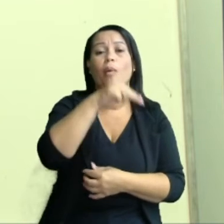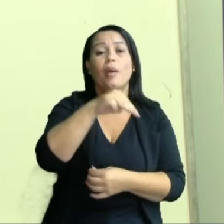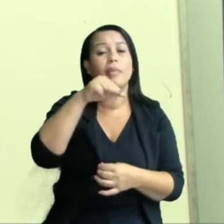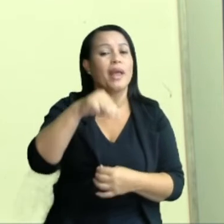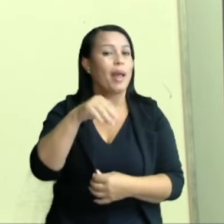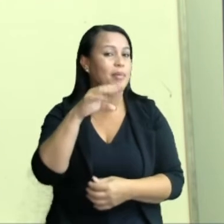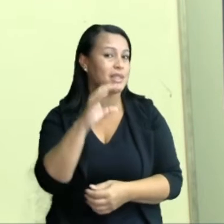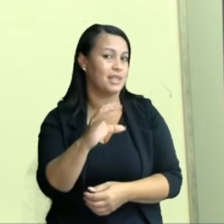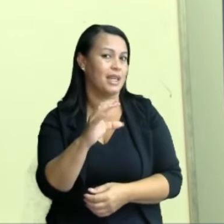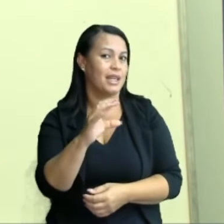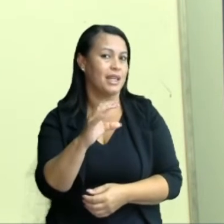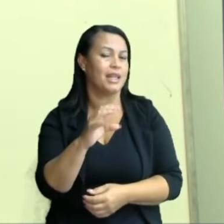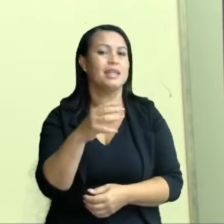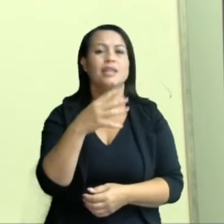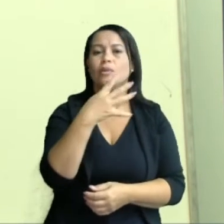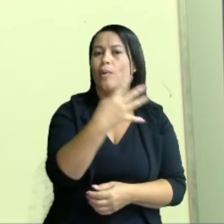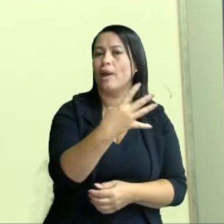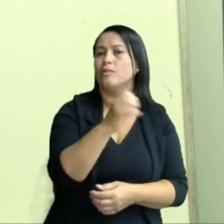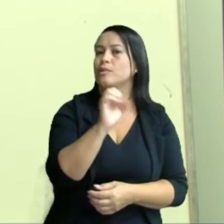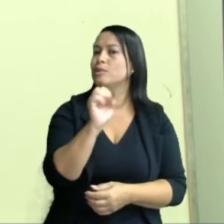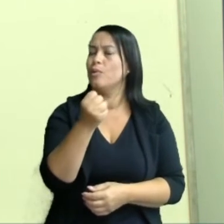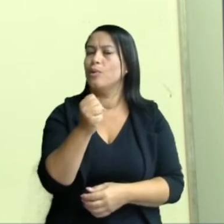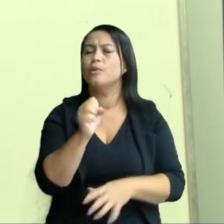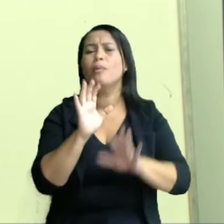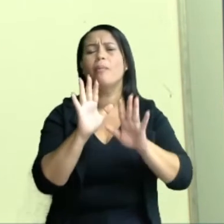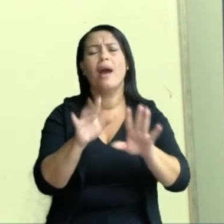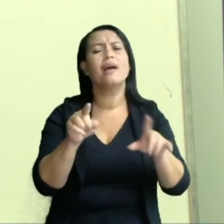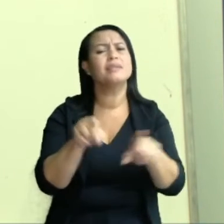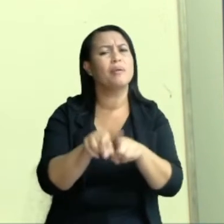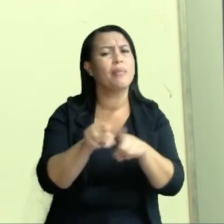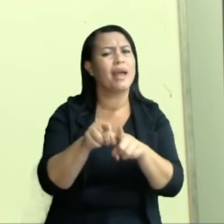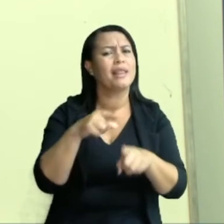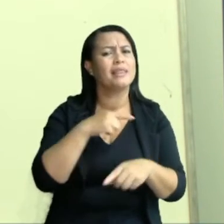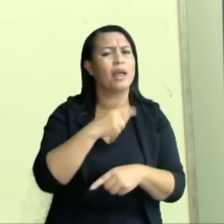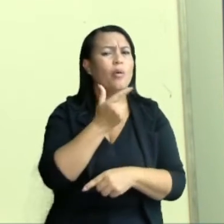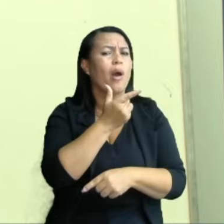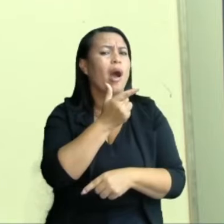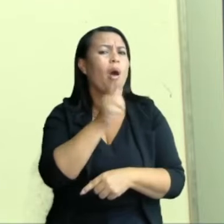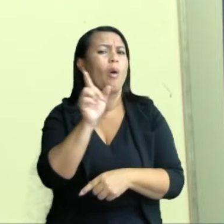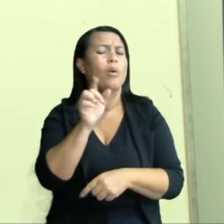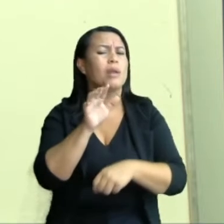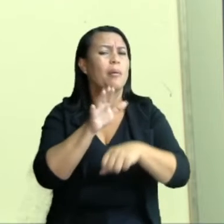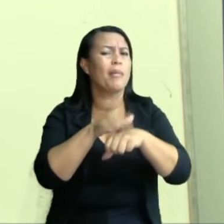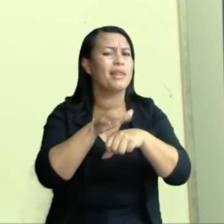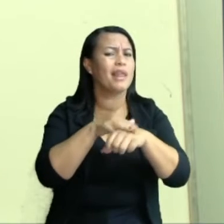MMC, de 4 e de 8. Mas tem uma outra forma de